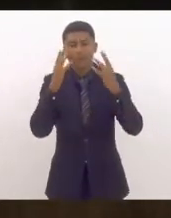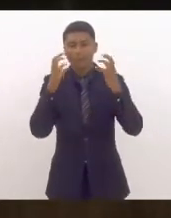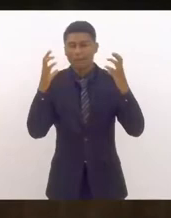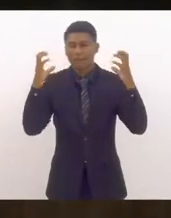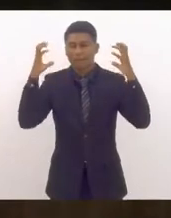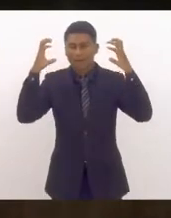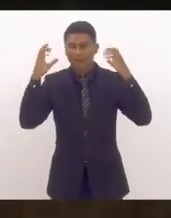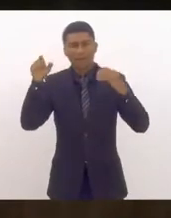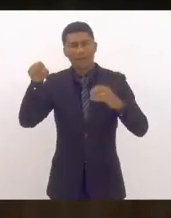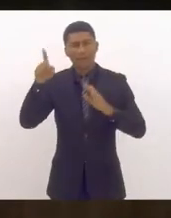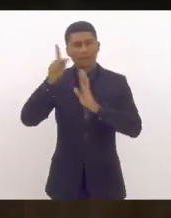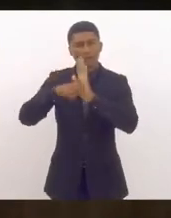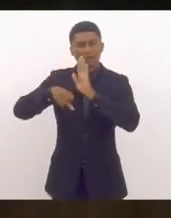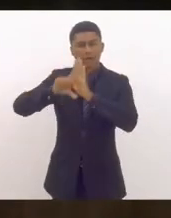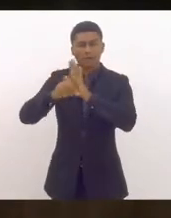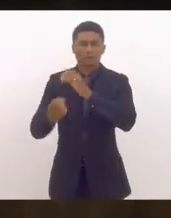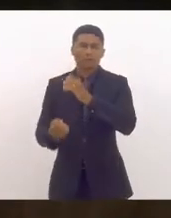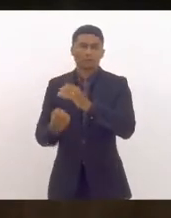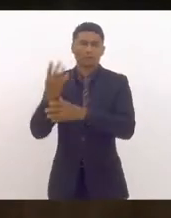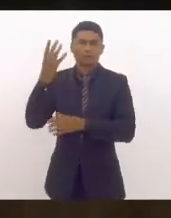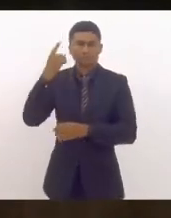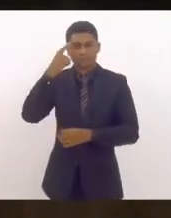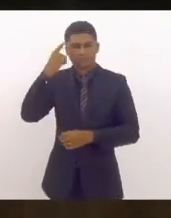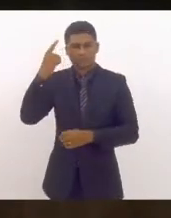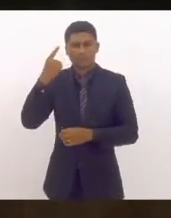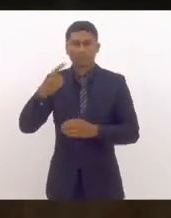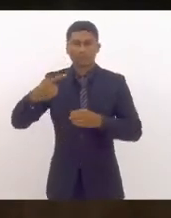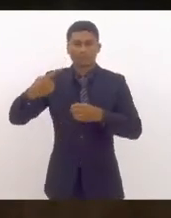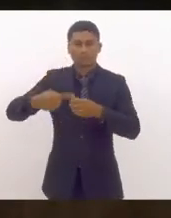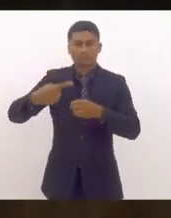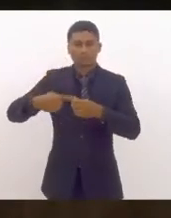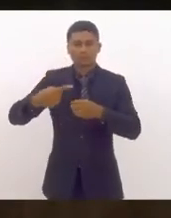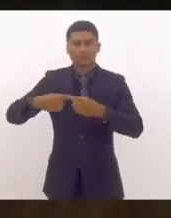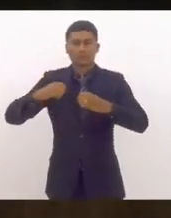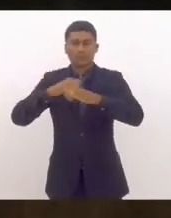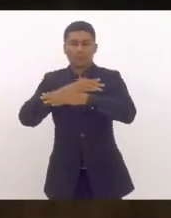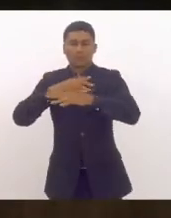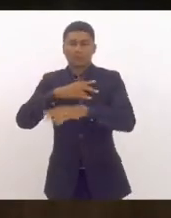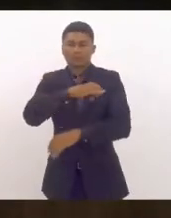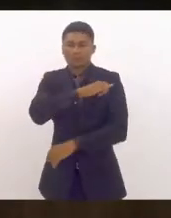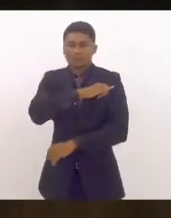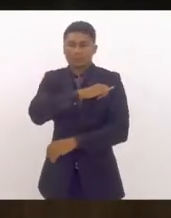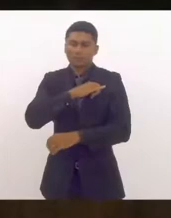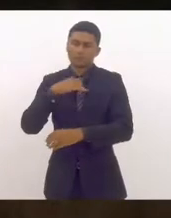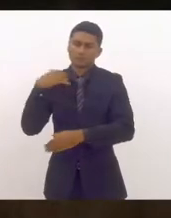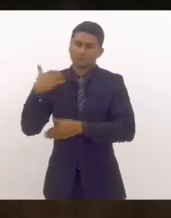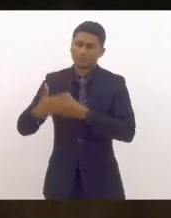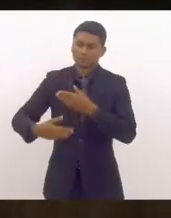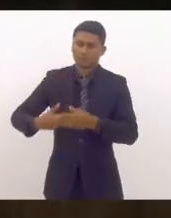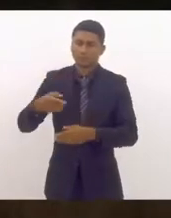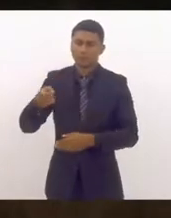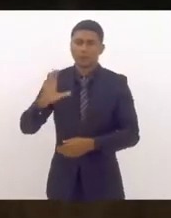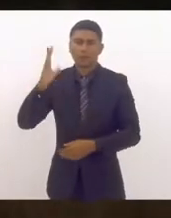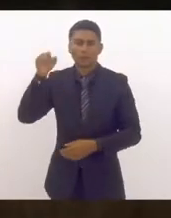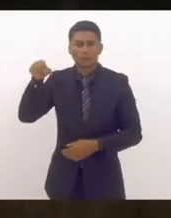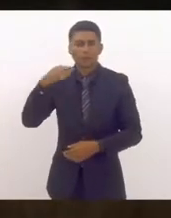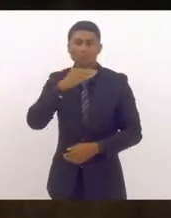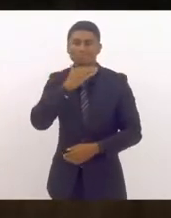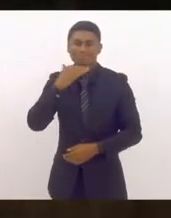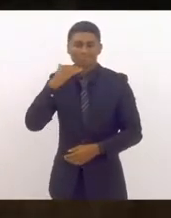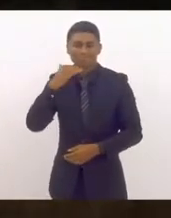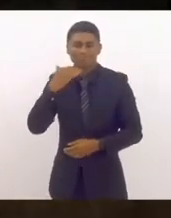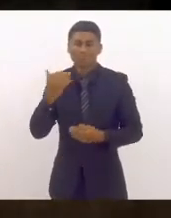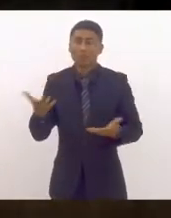alçou esse projeto em primeira mão no município do Rio de Janeiro. E, claro, só depois do seu feminicídio político